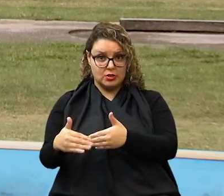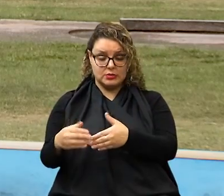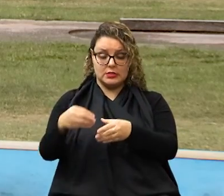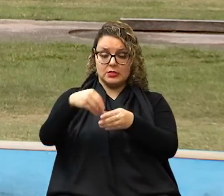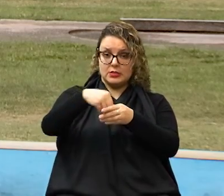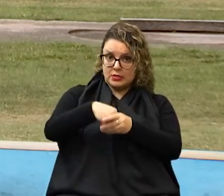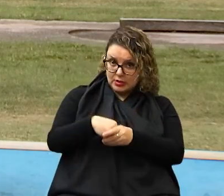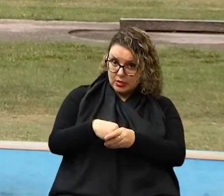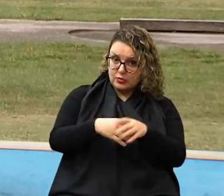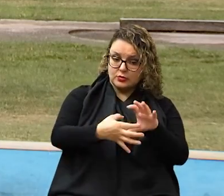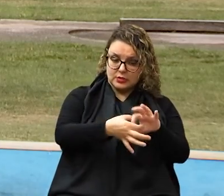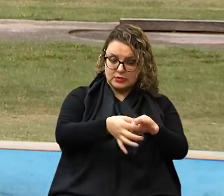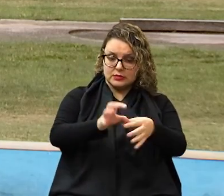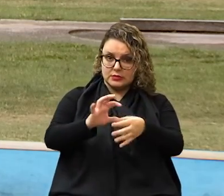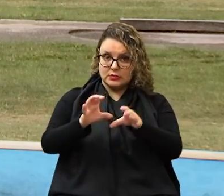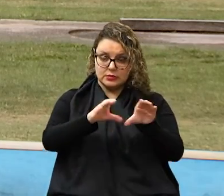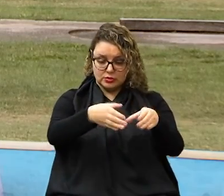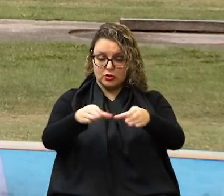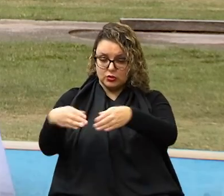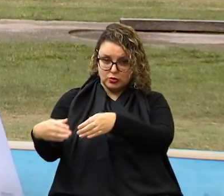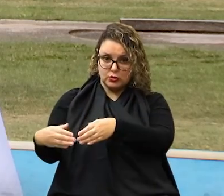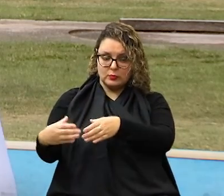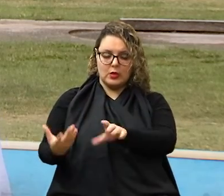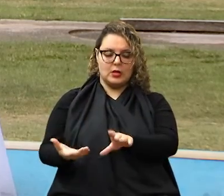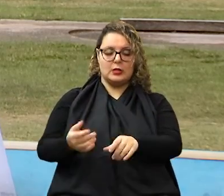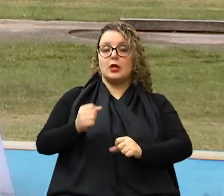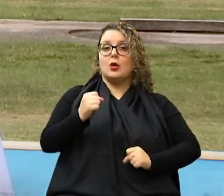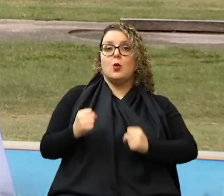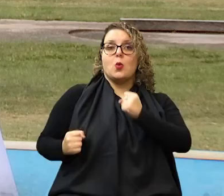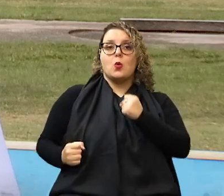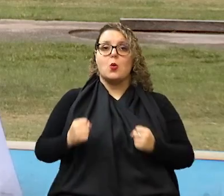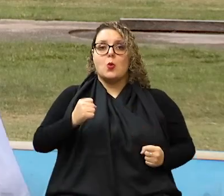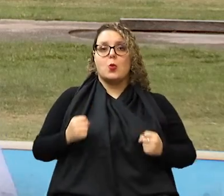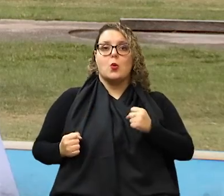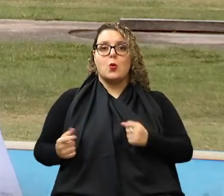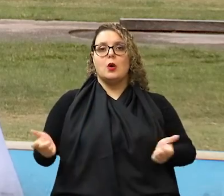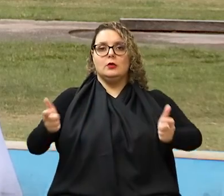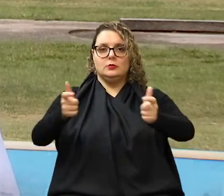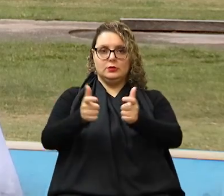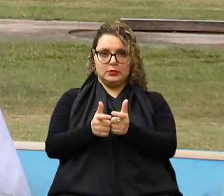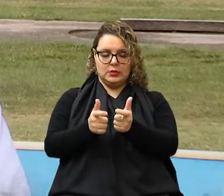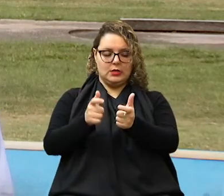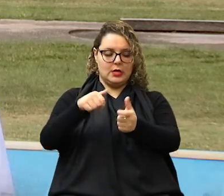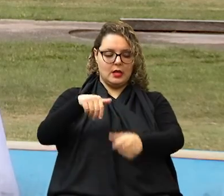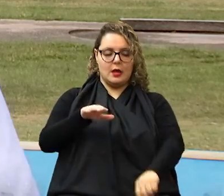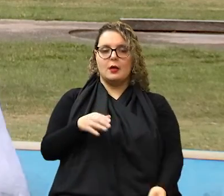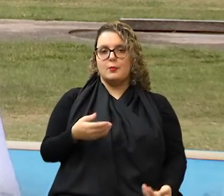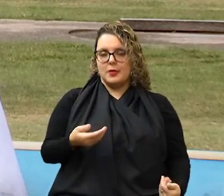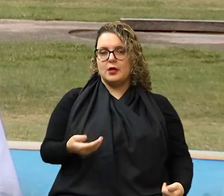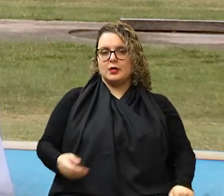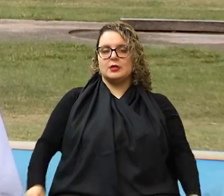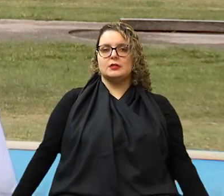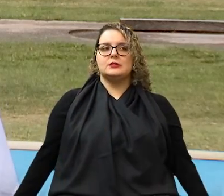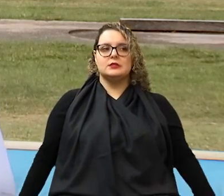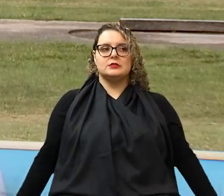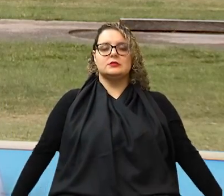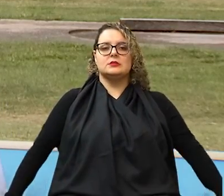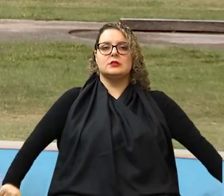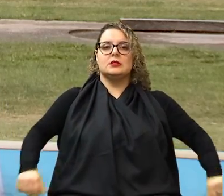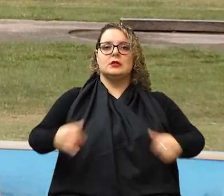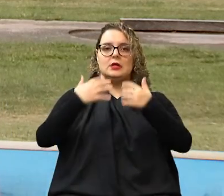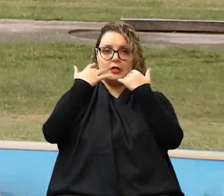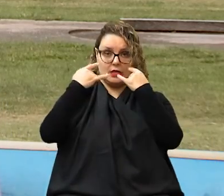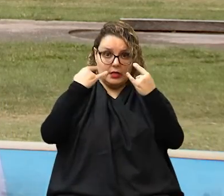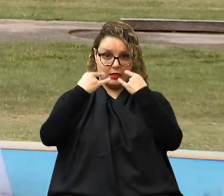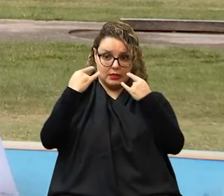provas dentro desses grupos, né? Nas provas de corrida, por exemplo, a mais curta de todas, que é uma das mais